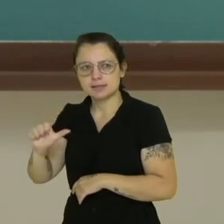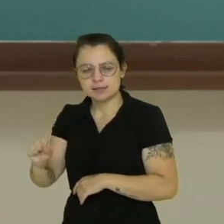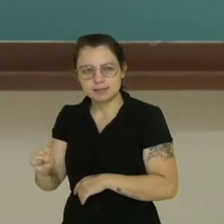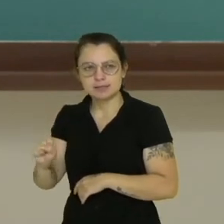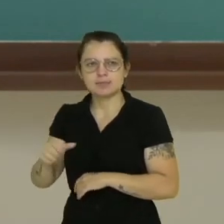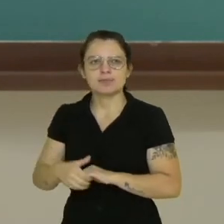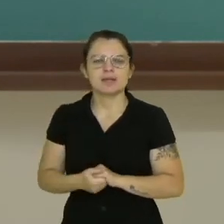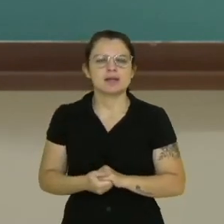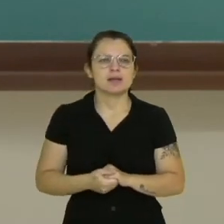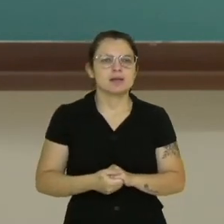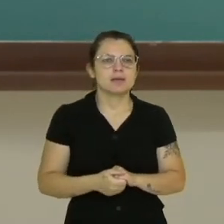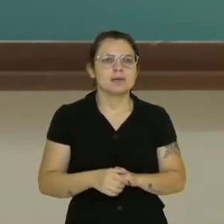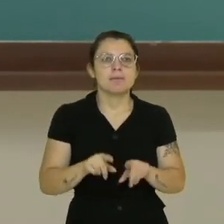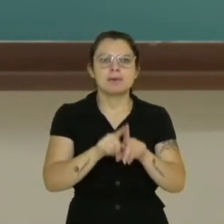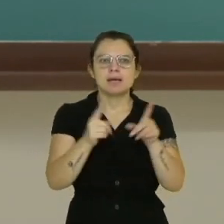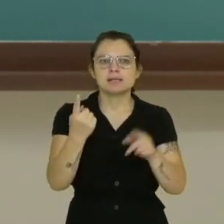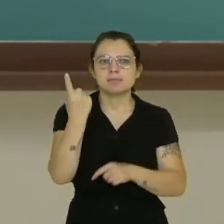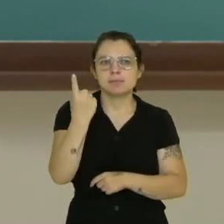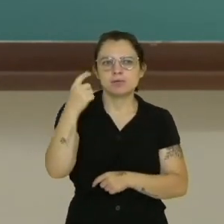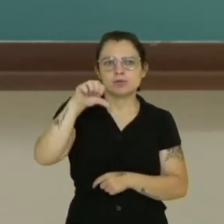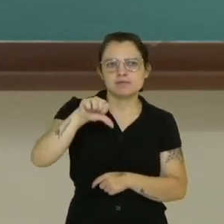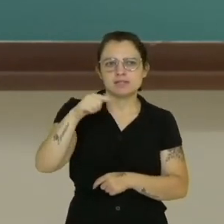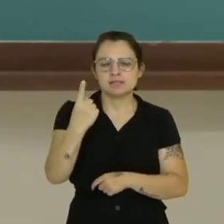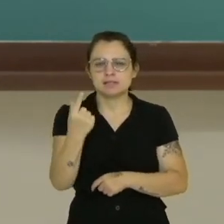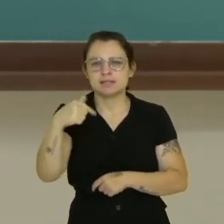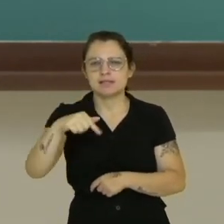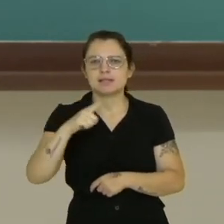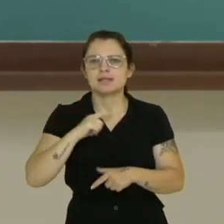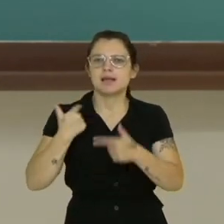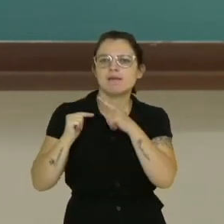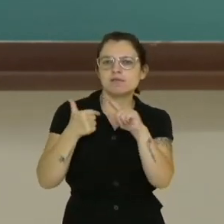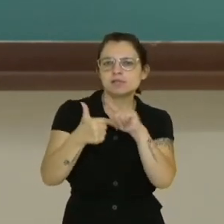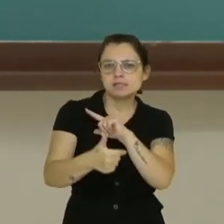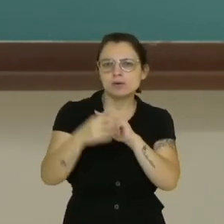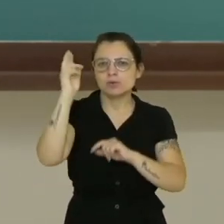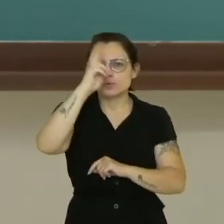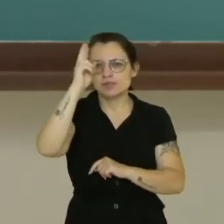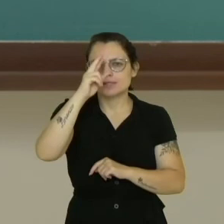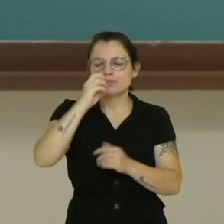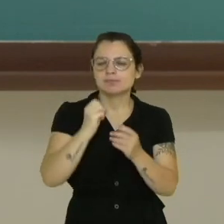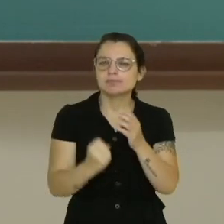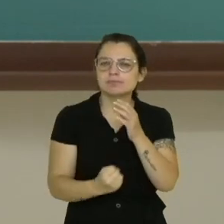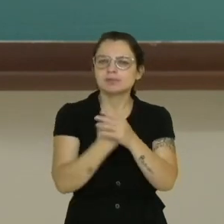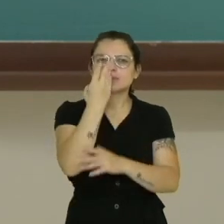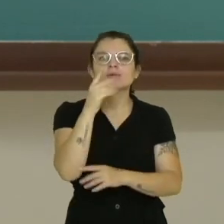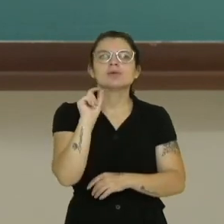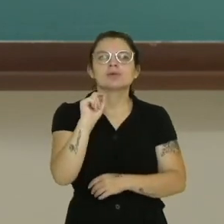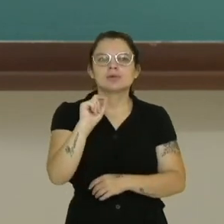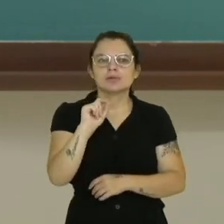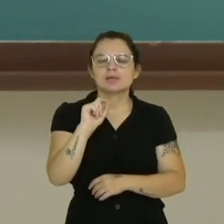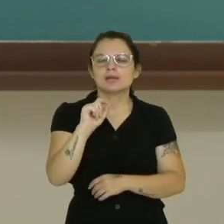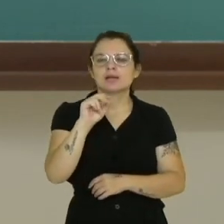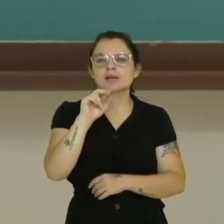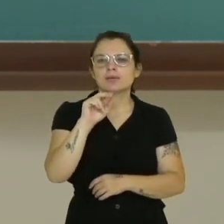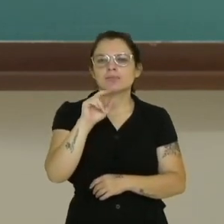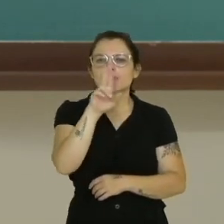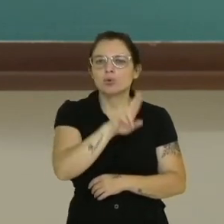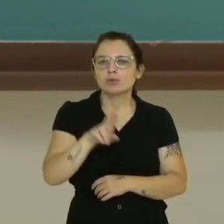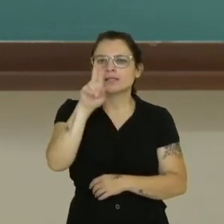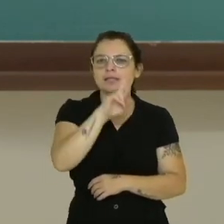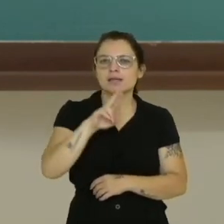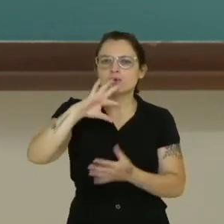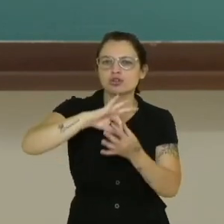você tem a Revolução Russa, no final da Primeira Guerra Mundial, e que cria a União Soviética, a primeira vez que os socialistas, que se cria um